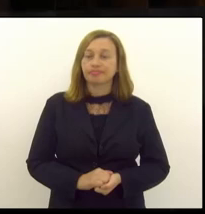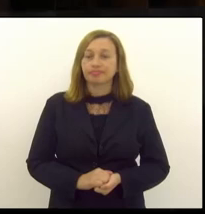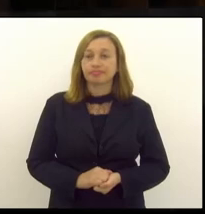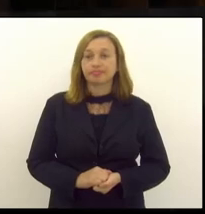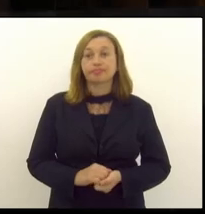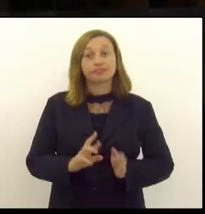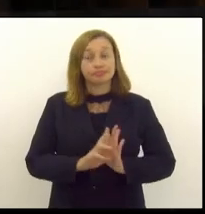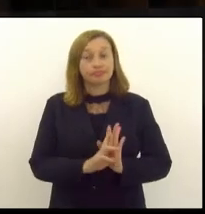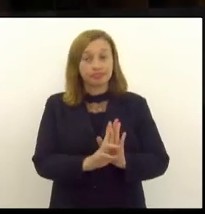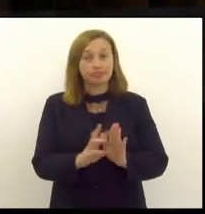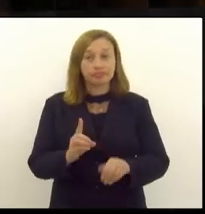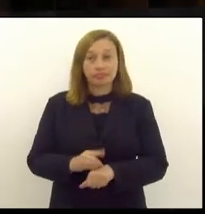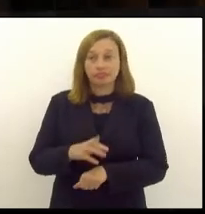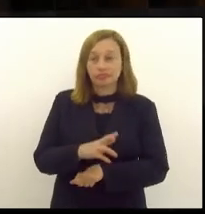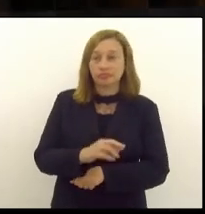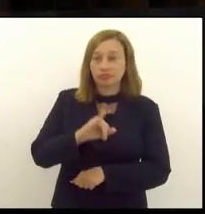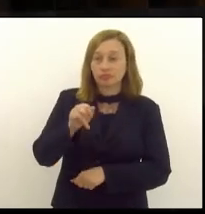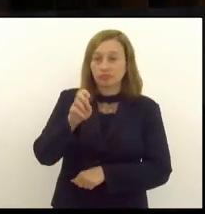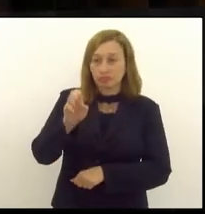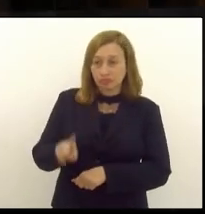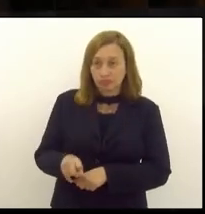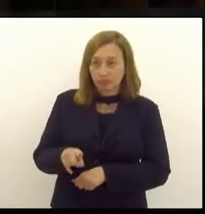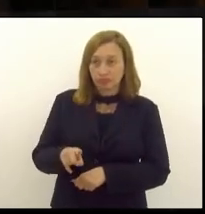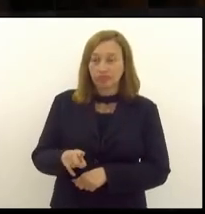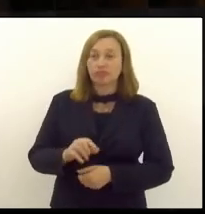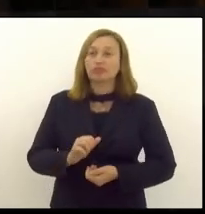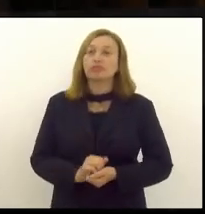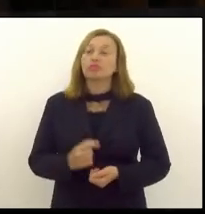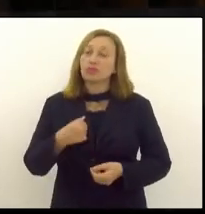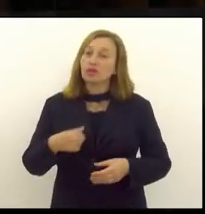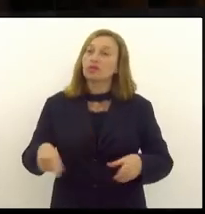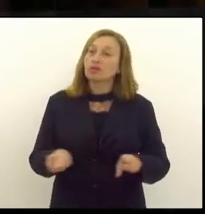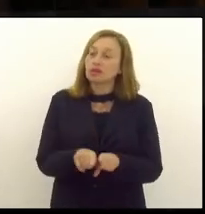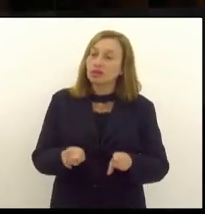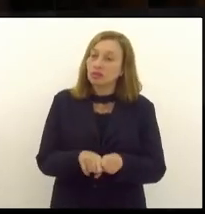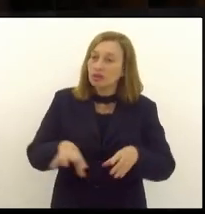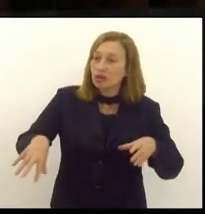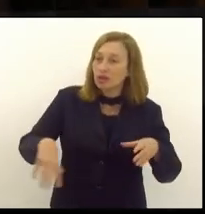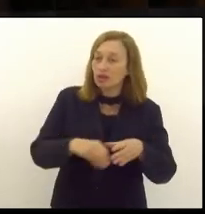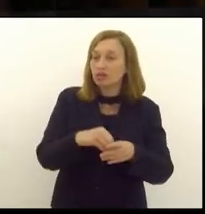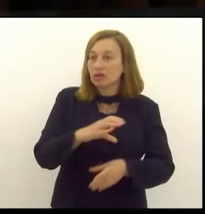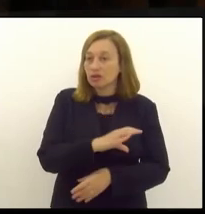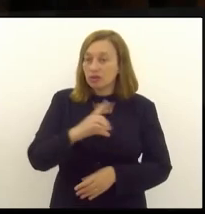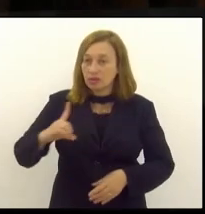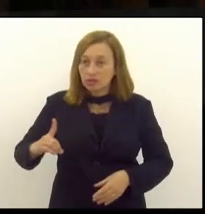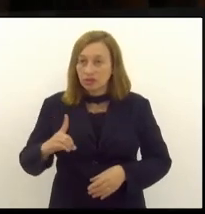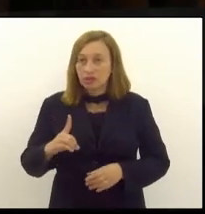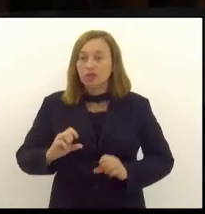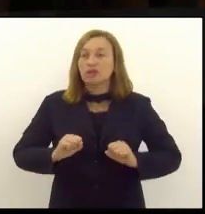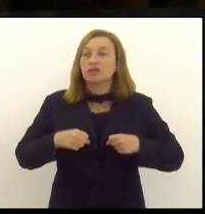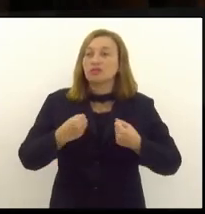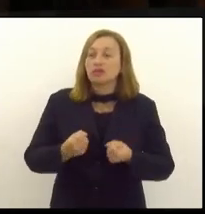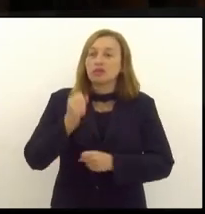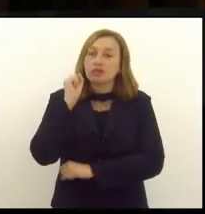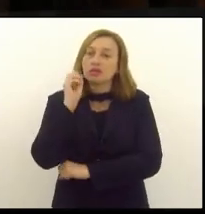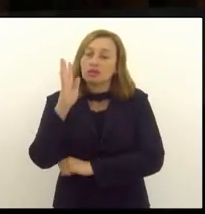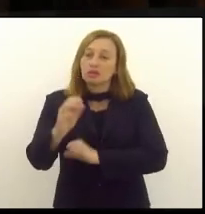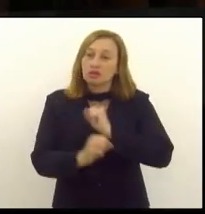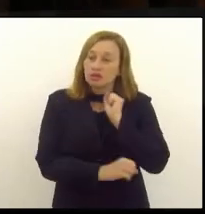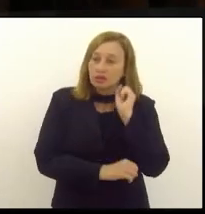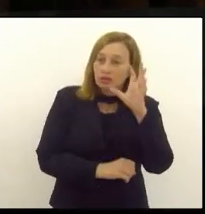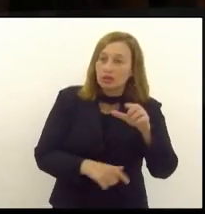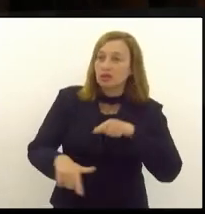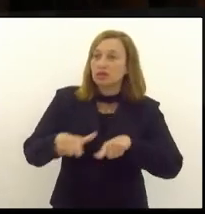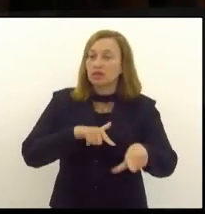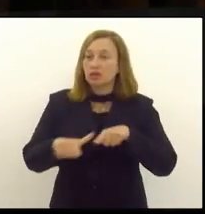de representar o Dr. José Antônio, eu também estou aqui como integrante da Coordenadoria da Defesa do Meio Ambiente do Trabalho e da